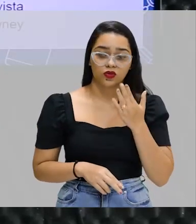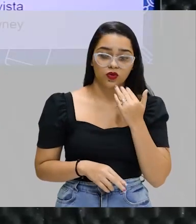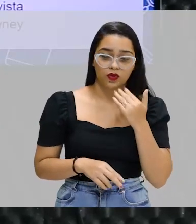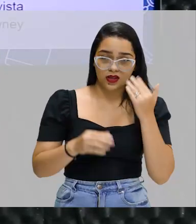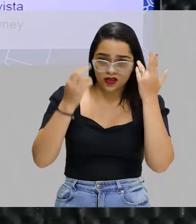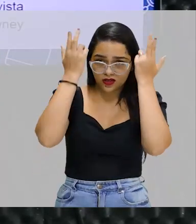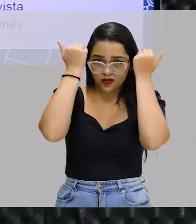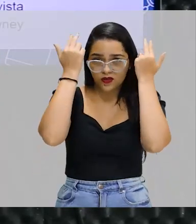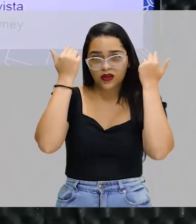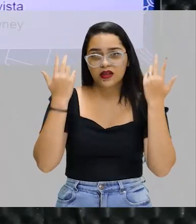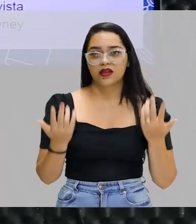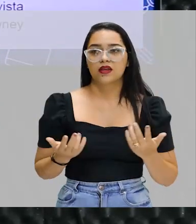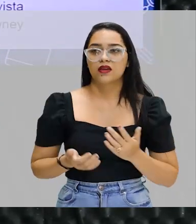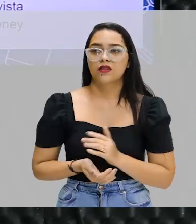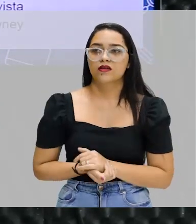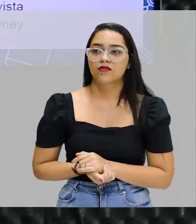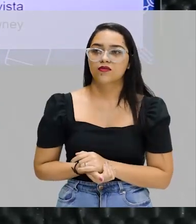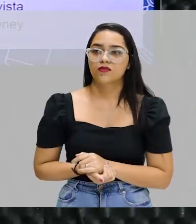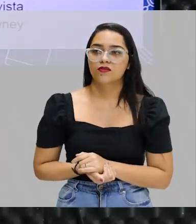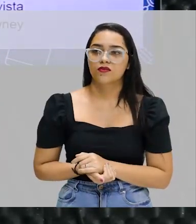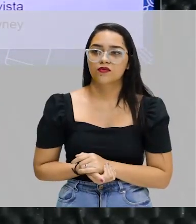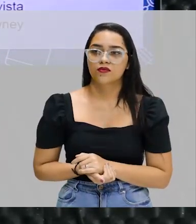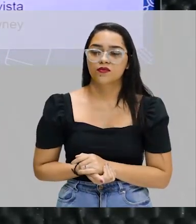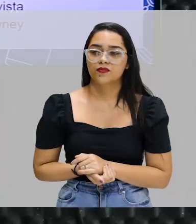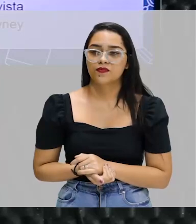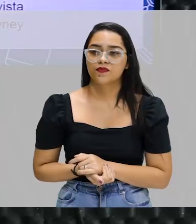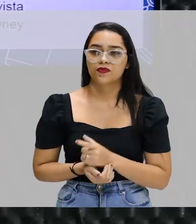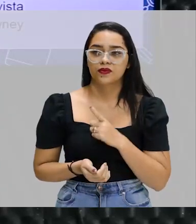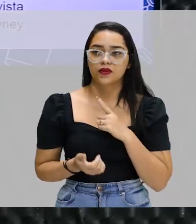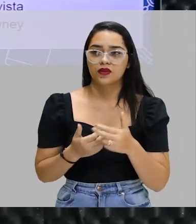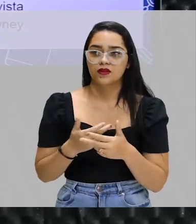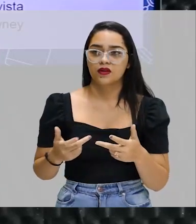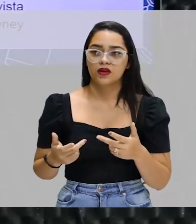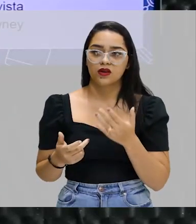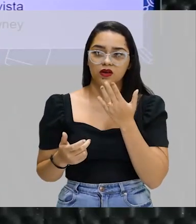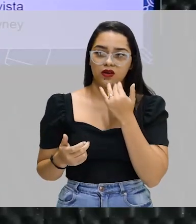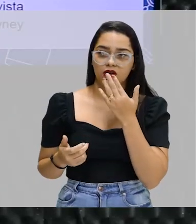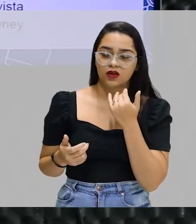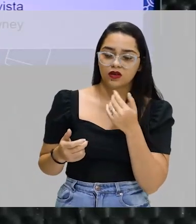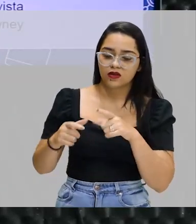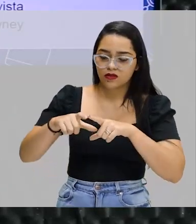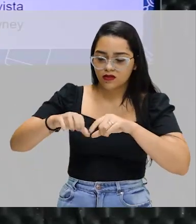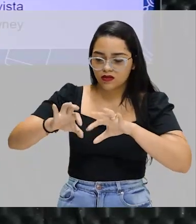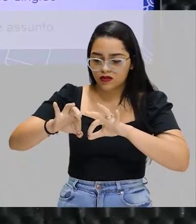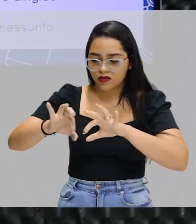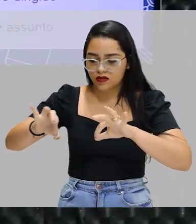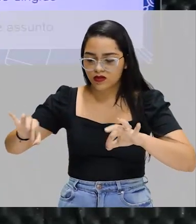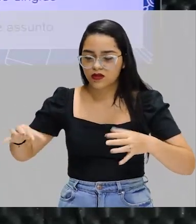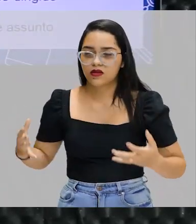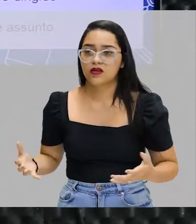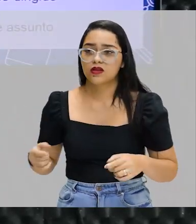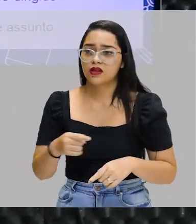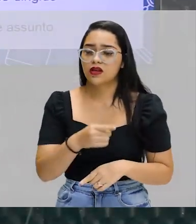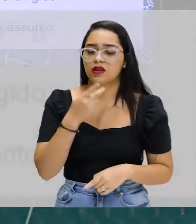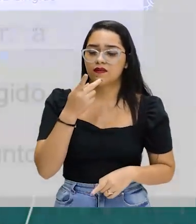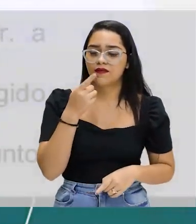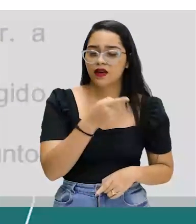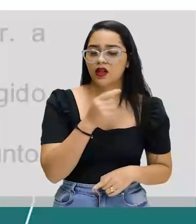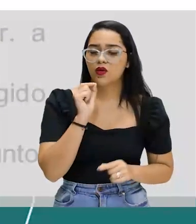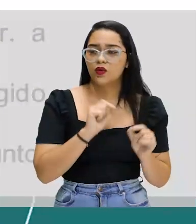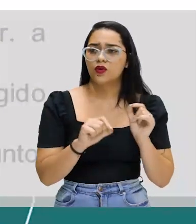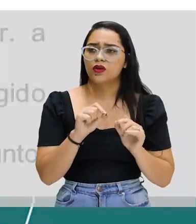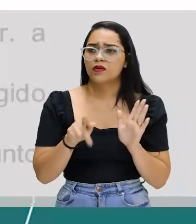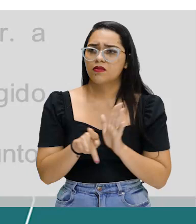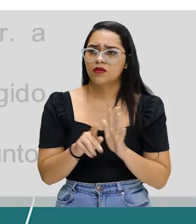comida de coelho, né? Os coelhos se alimentam de vegetais, de hortaliça, tá bom? Então, ela faz